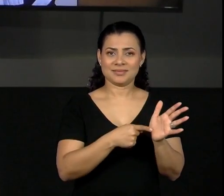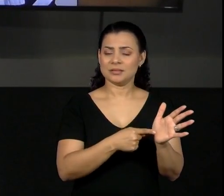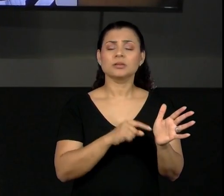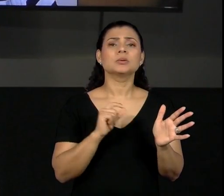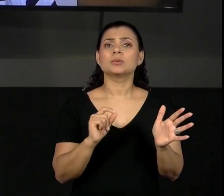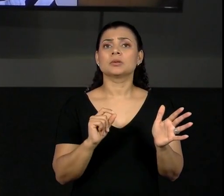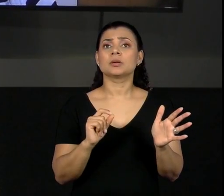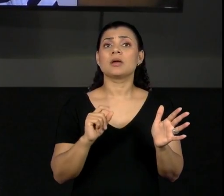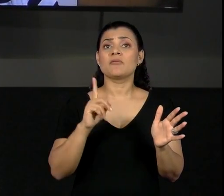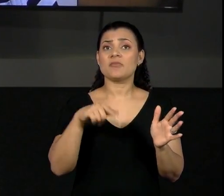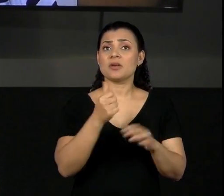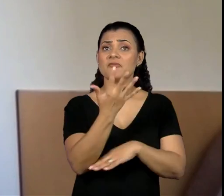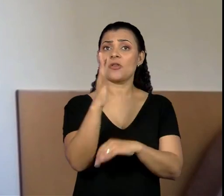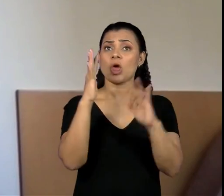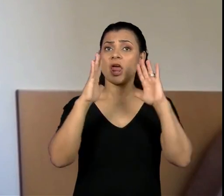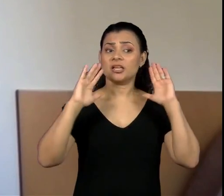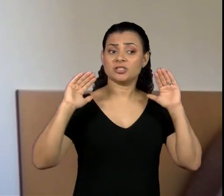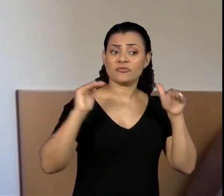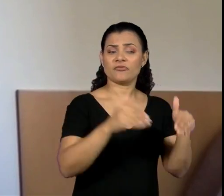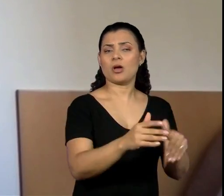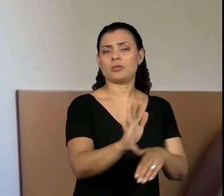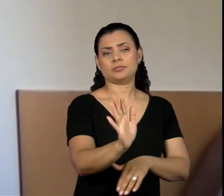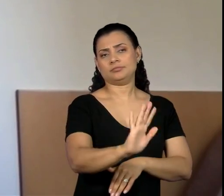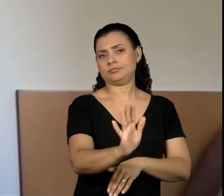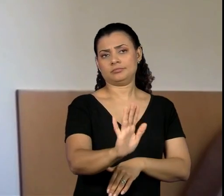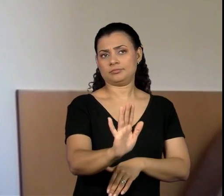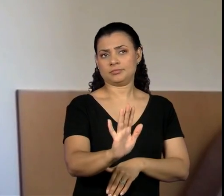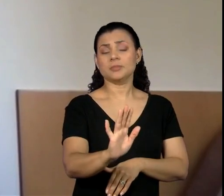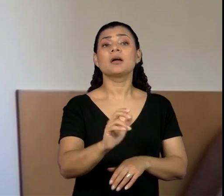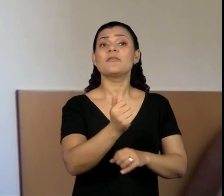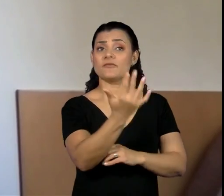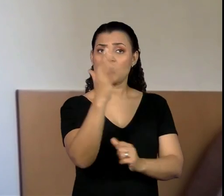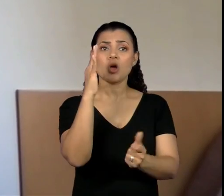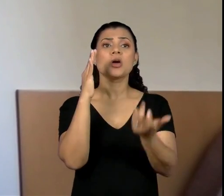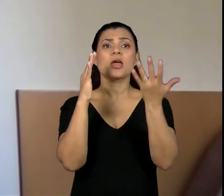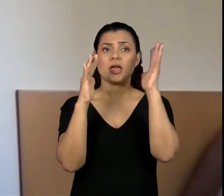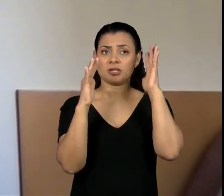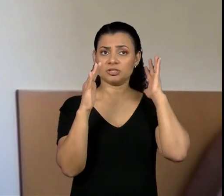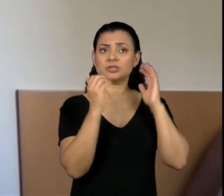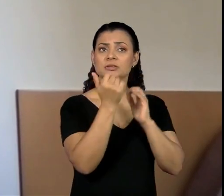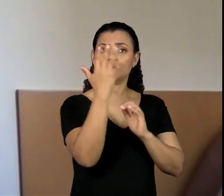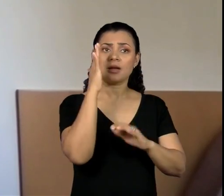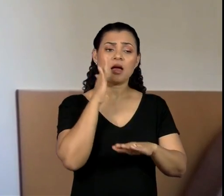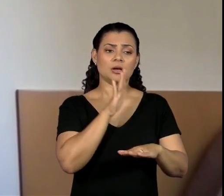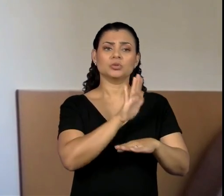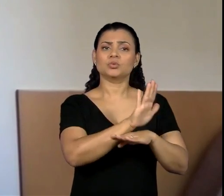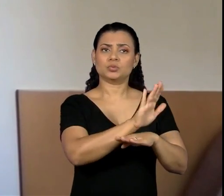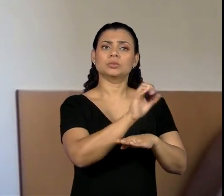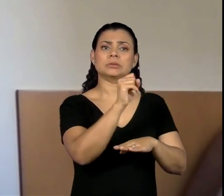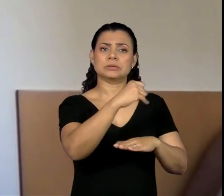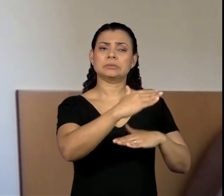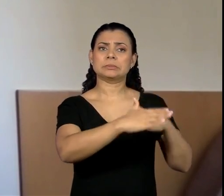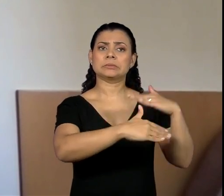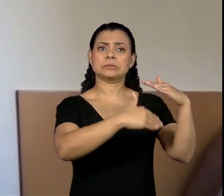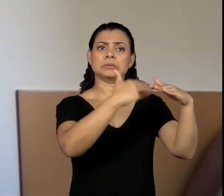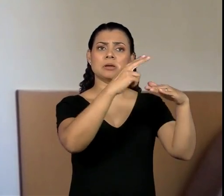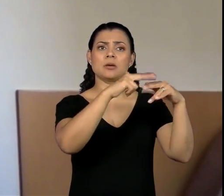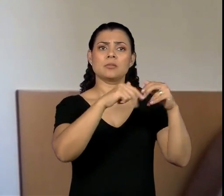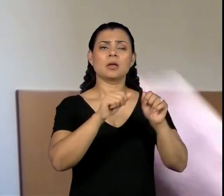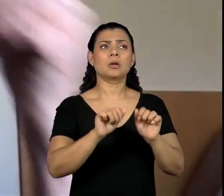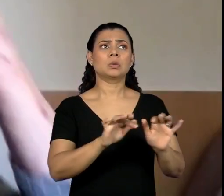uma COP de floresta. As florestas contribuem não é, para a gente lidar com a